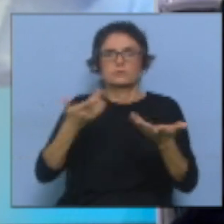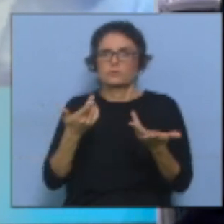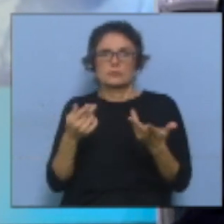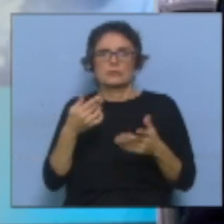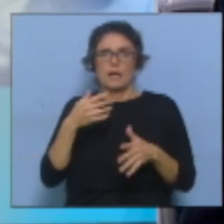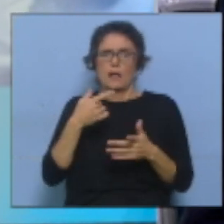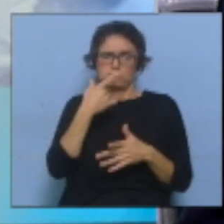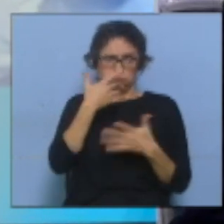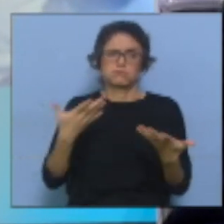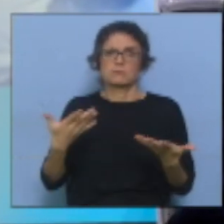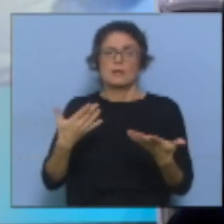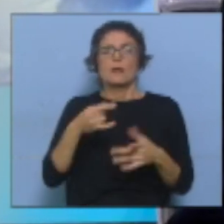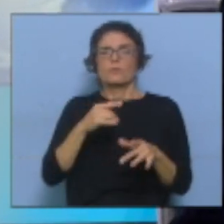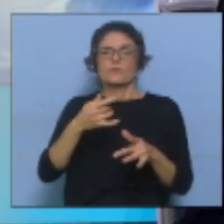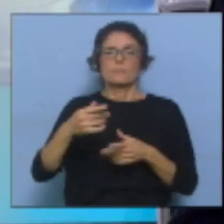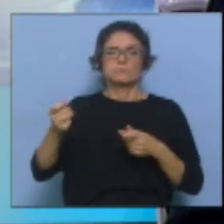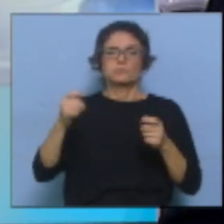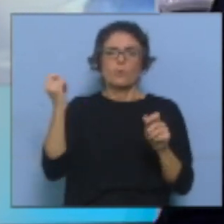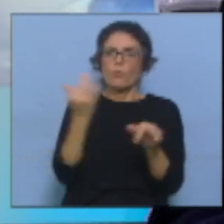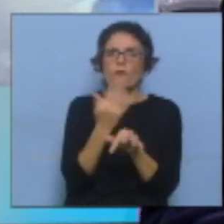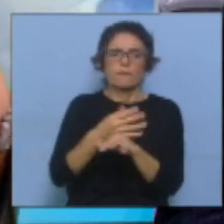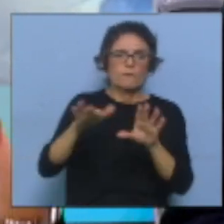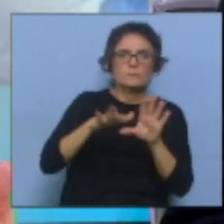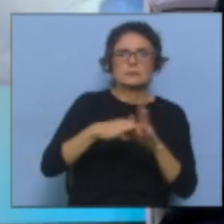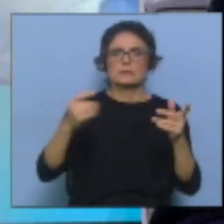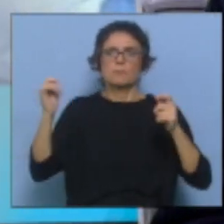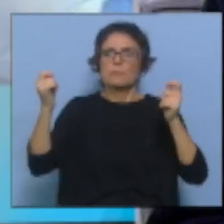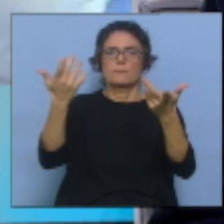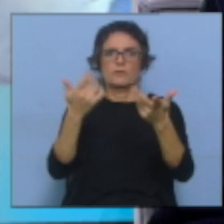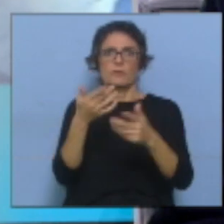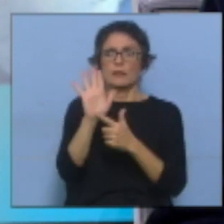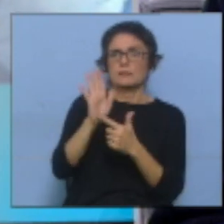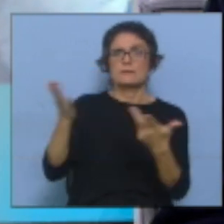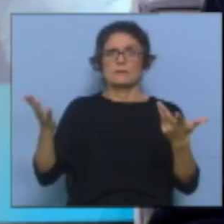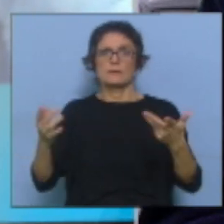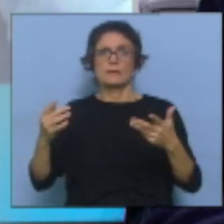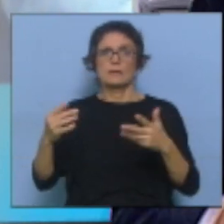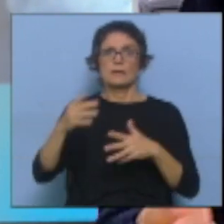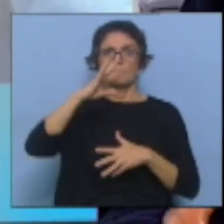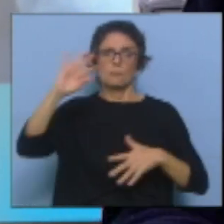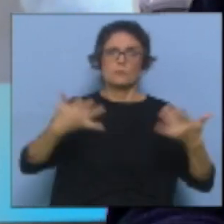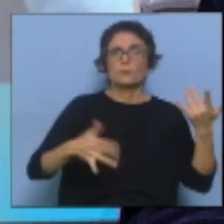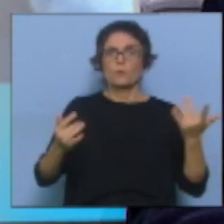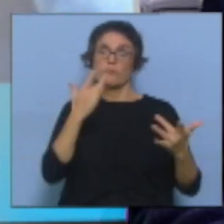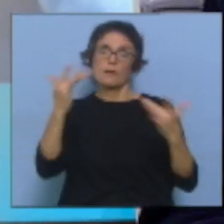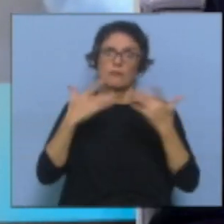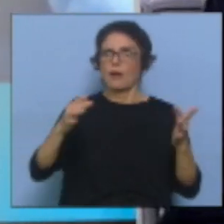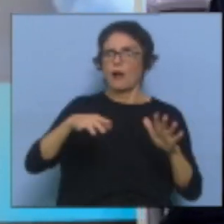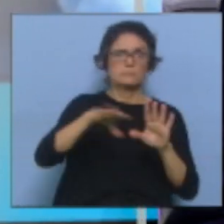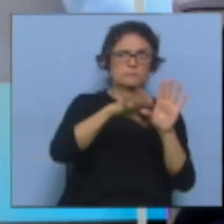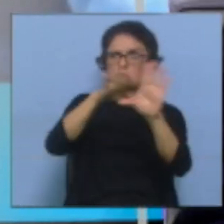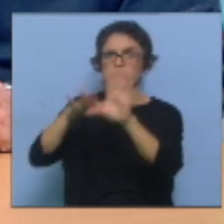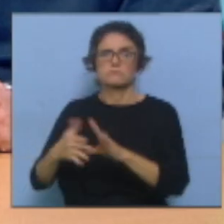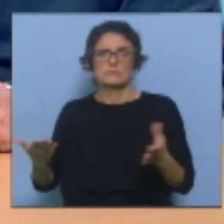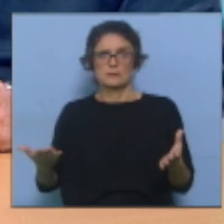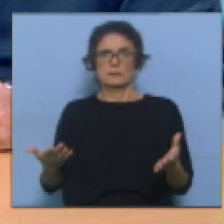concertos temos sempre imensas festas, imensas coisas. Tudo normal. Vamos muito ao cinema e puxamos sempre os nossos filhos para isso. Teatros, e as nossas filhas também, não é? Que